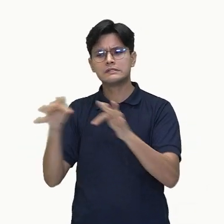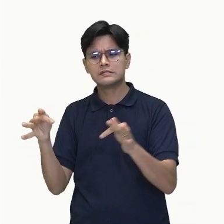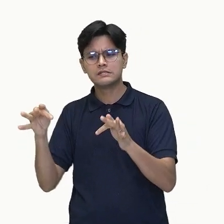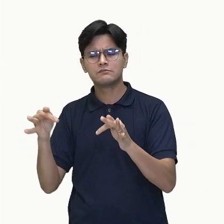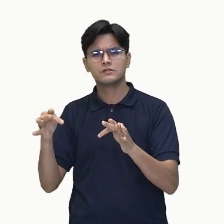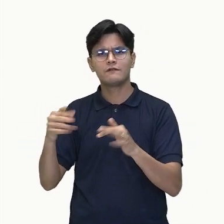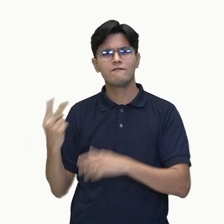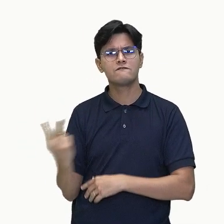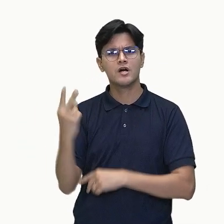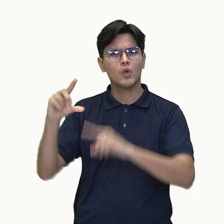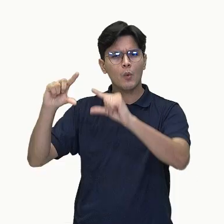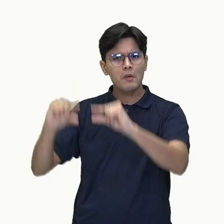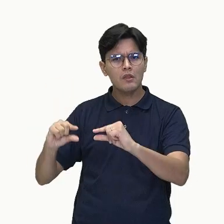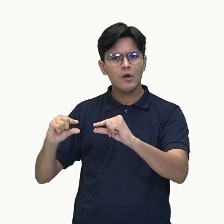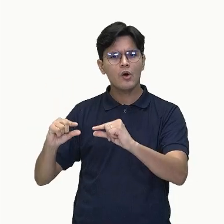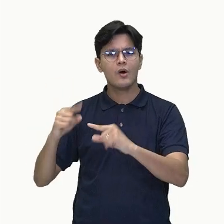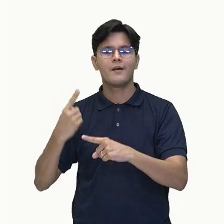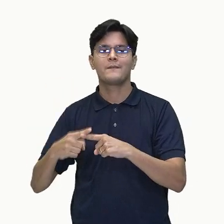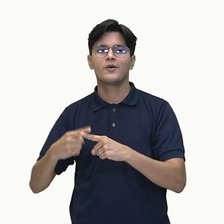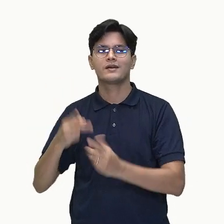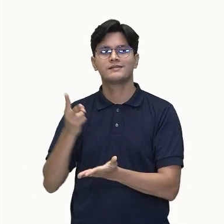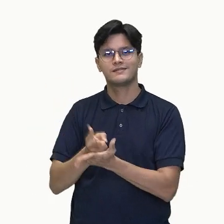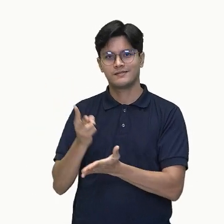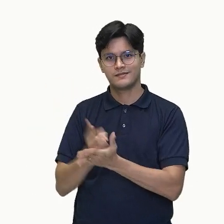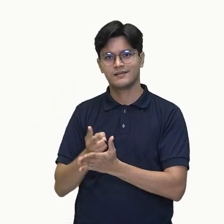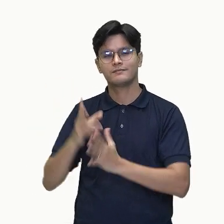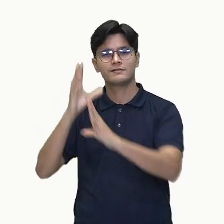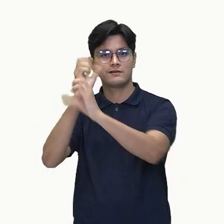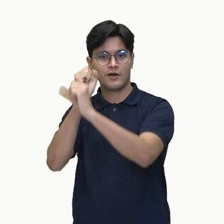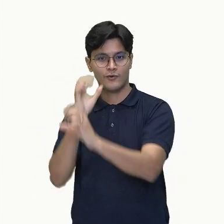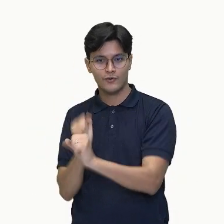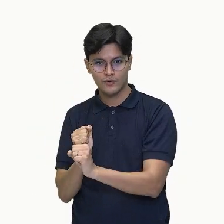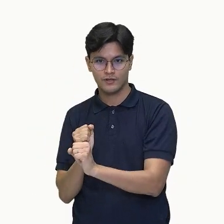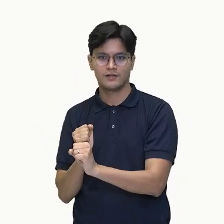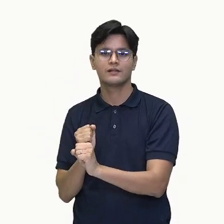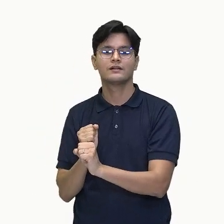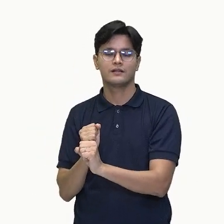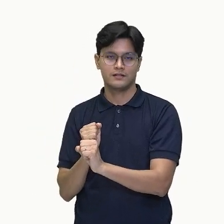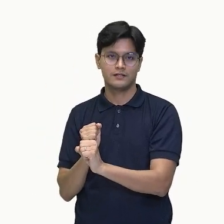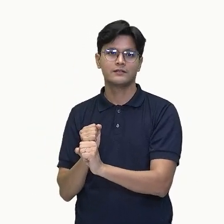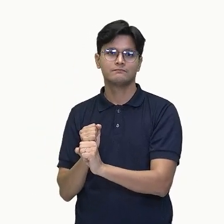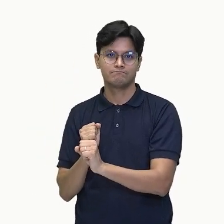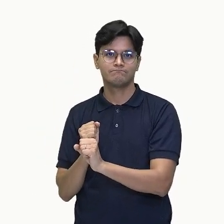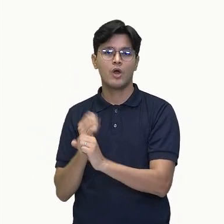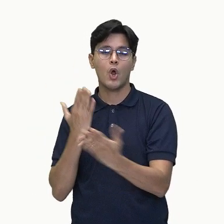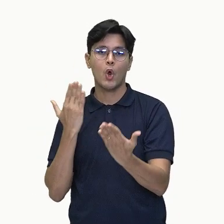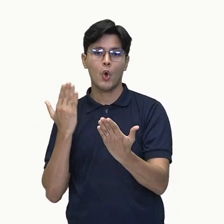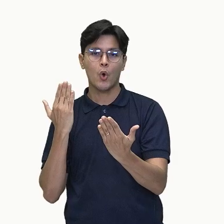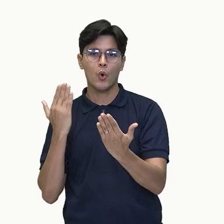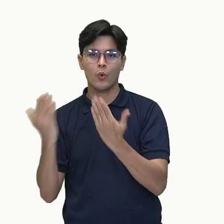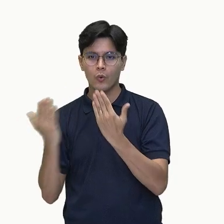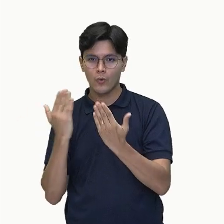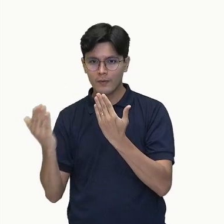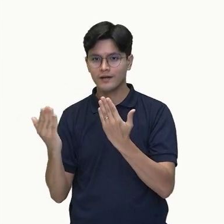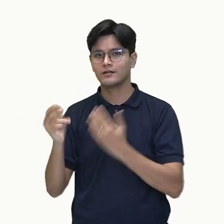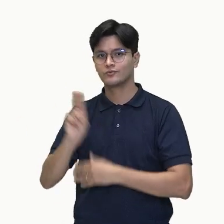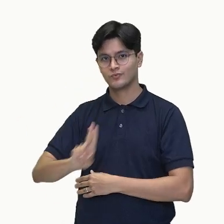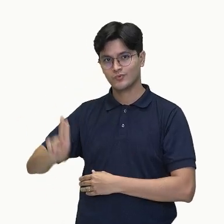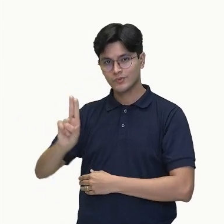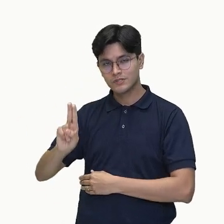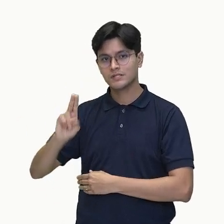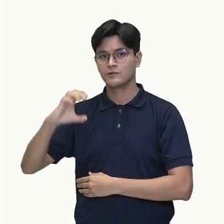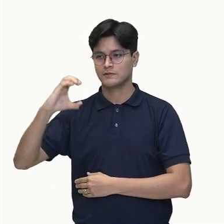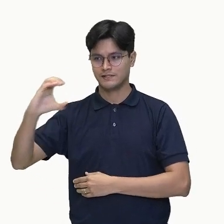de juros ele é sempre calculado em relação ao capital inicial somente. Ou